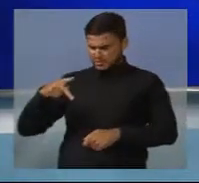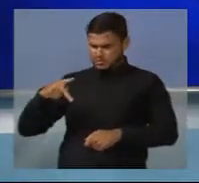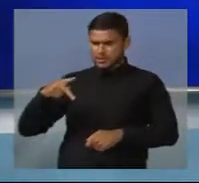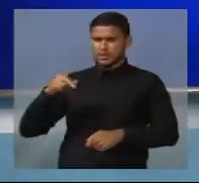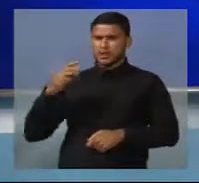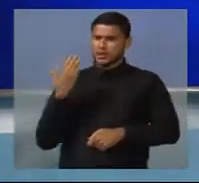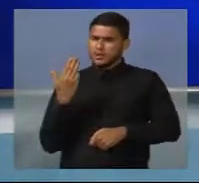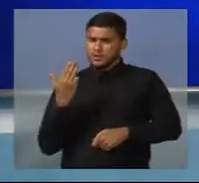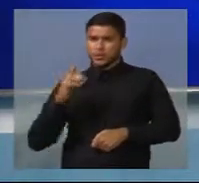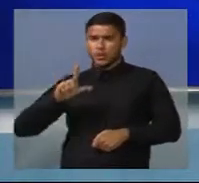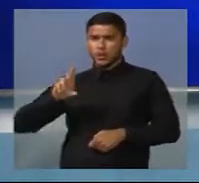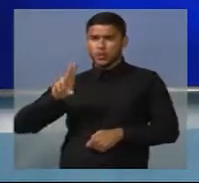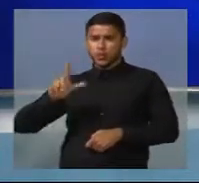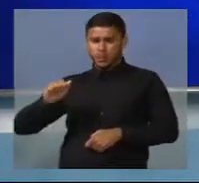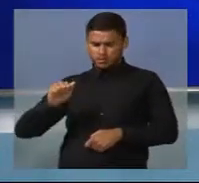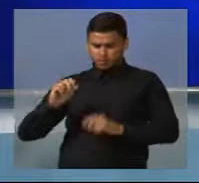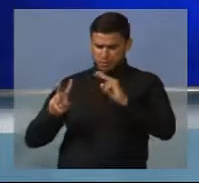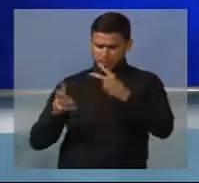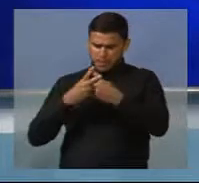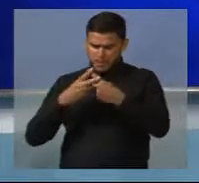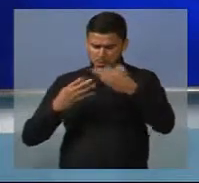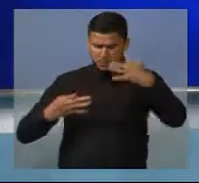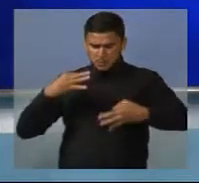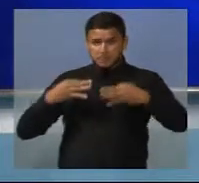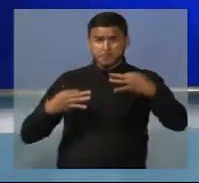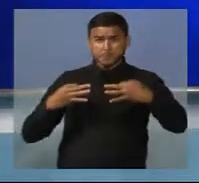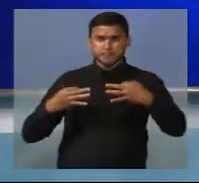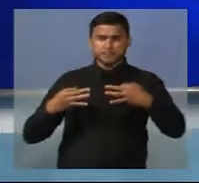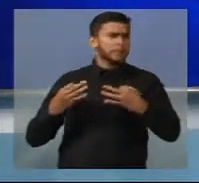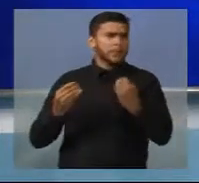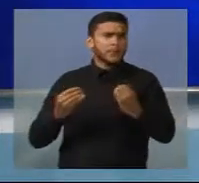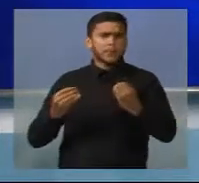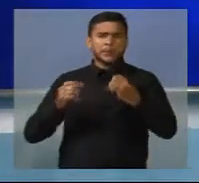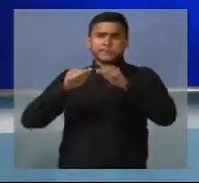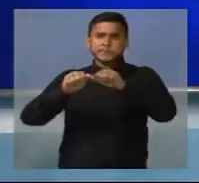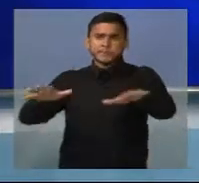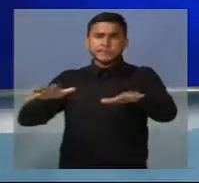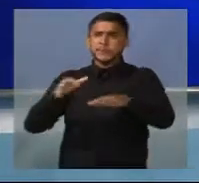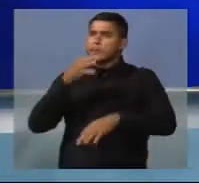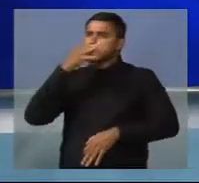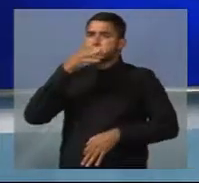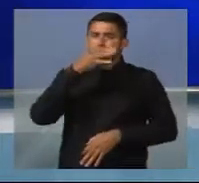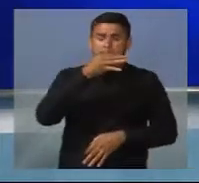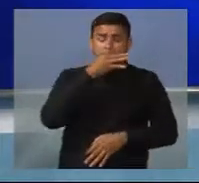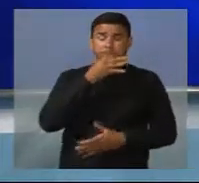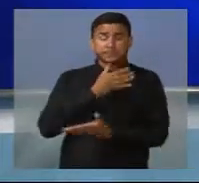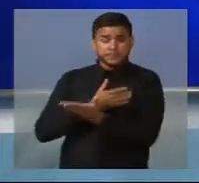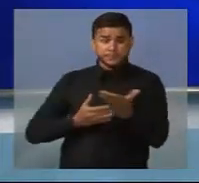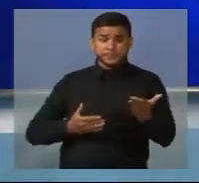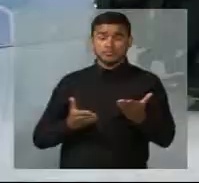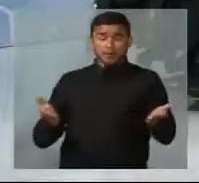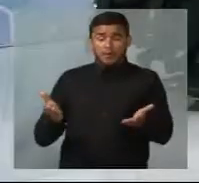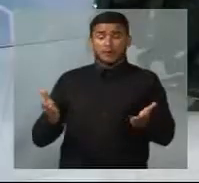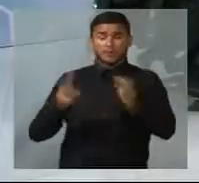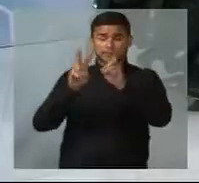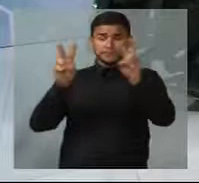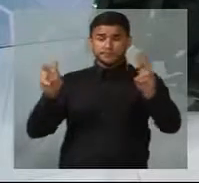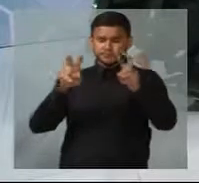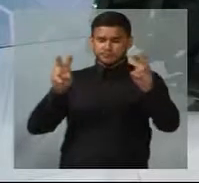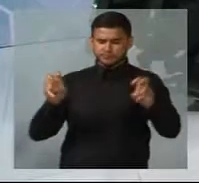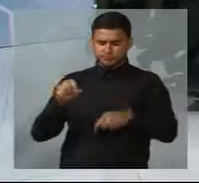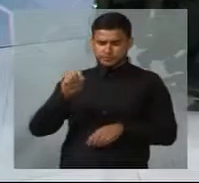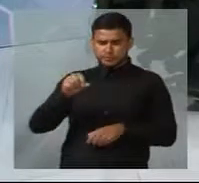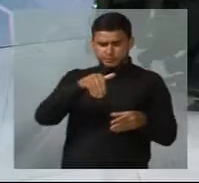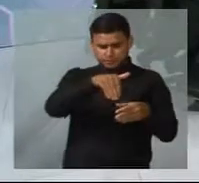e os impactos da condenação em segunda instância do ex-presidente Lula. Vamos então colocar agora